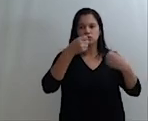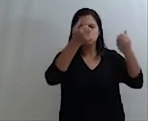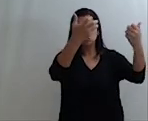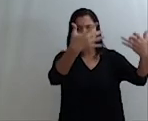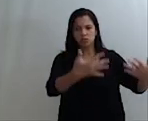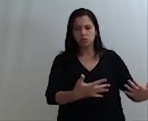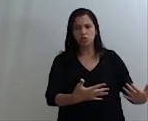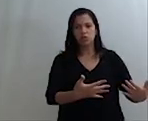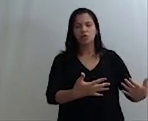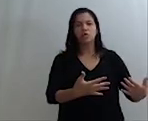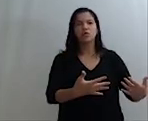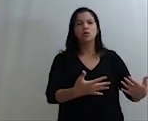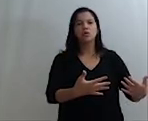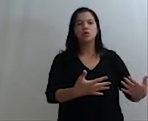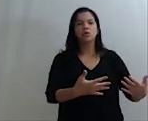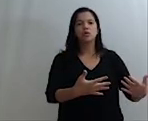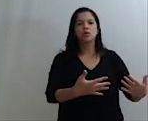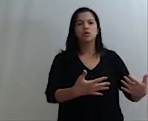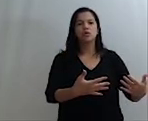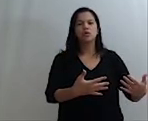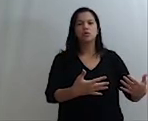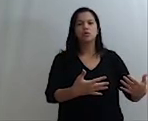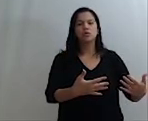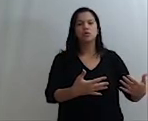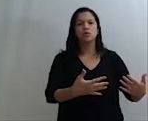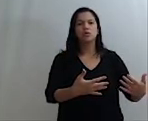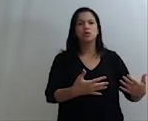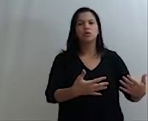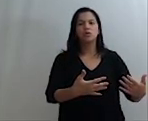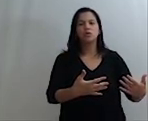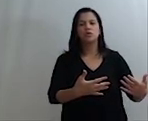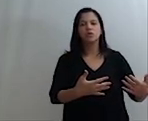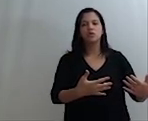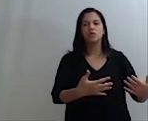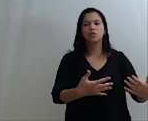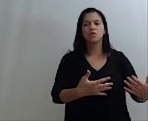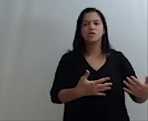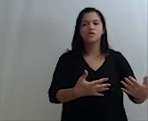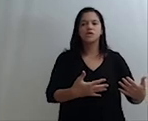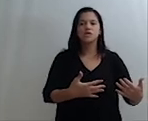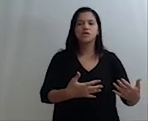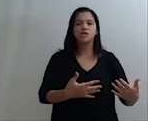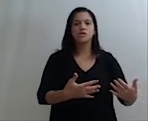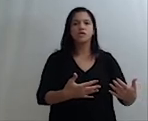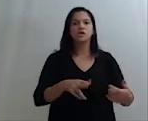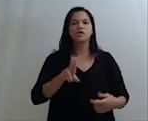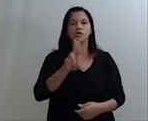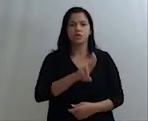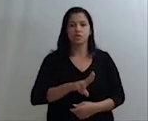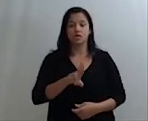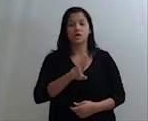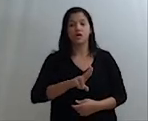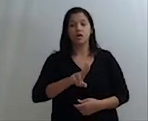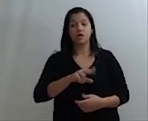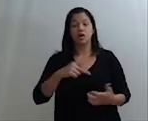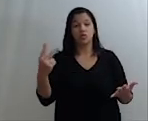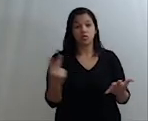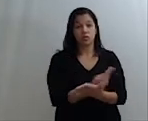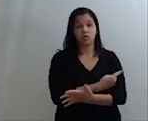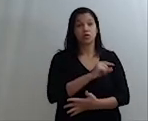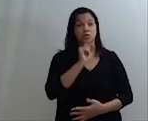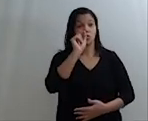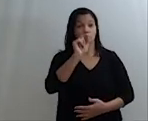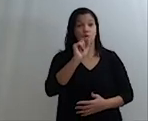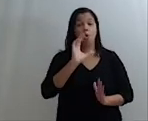eh envolve a prática de roubo de carga